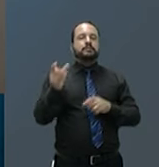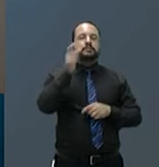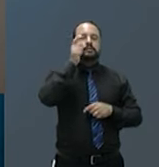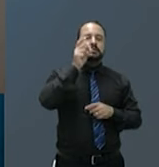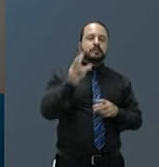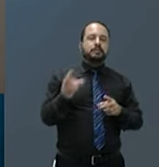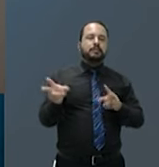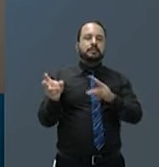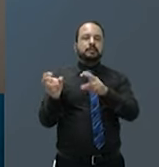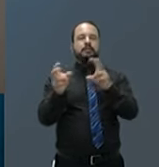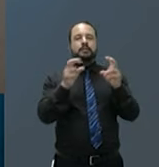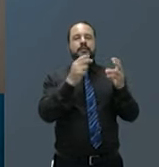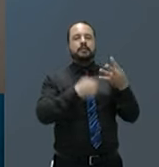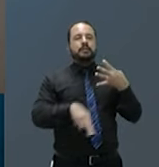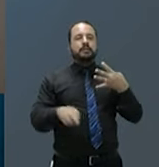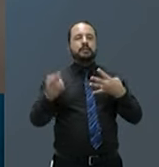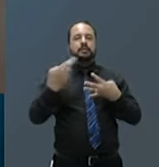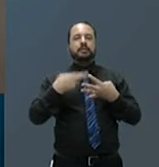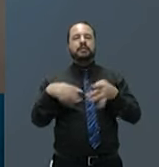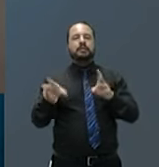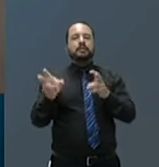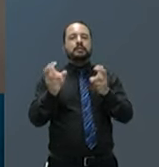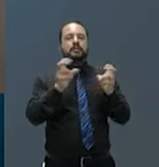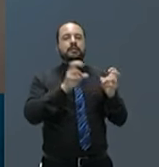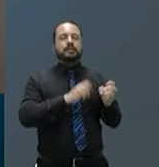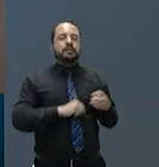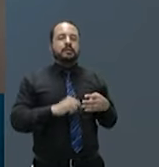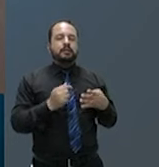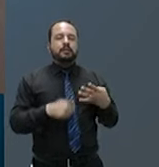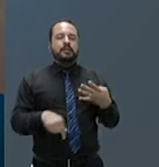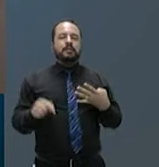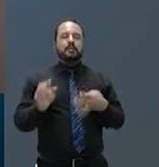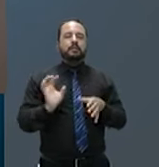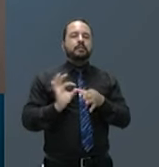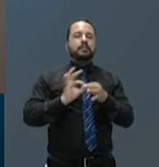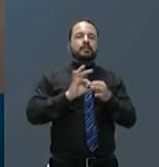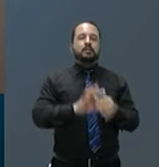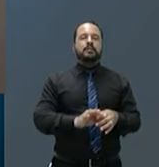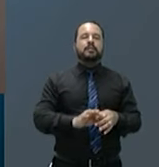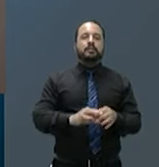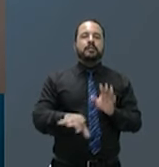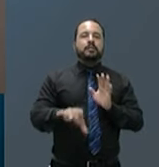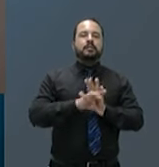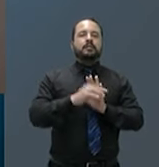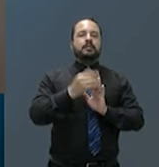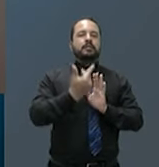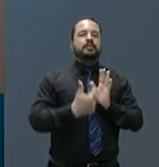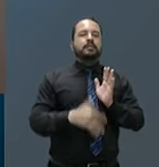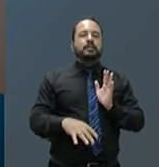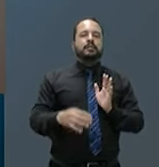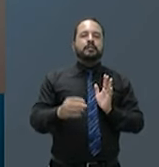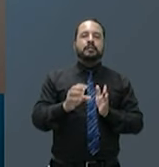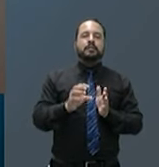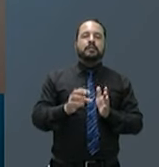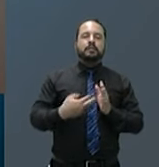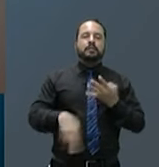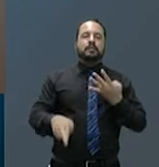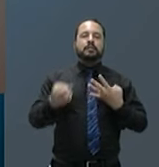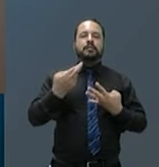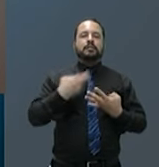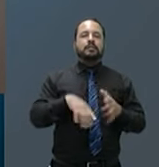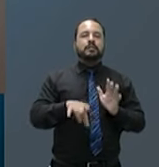o recurso observou os pressupostos genéricos relacionados com cabimento, legitimidade, interesse recursal, tempestividade e regularidade